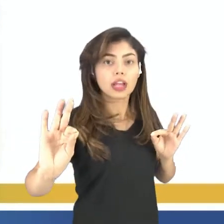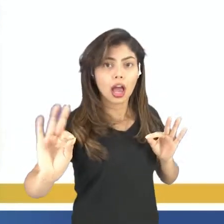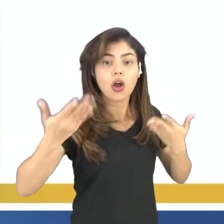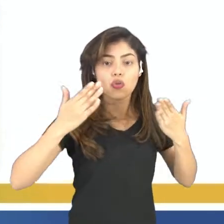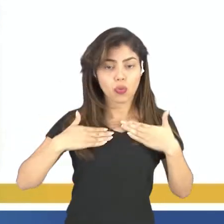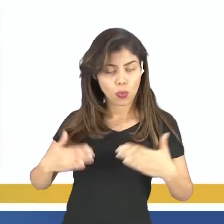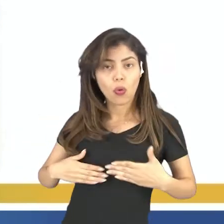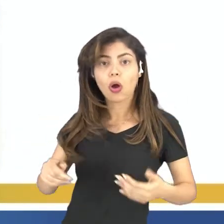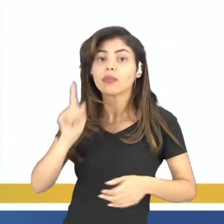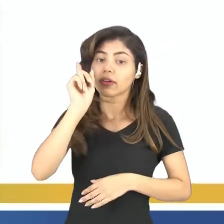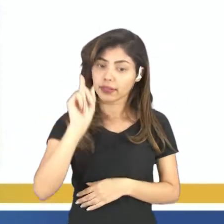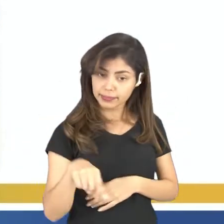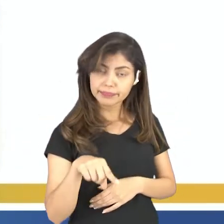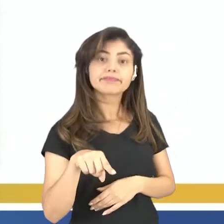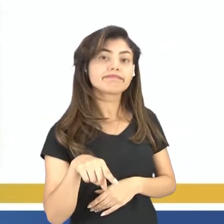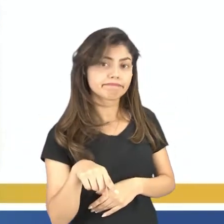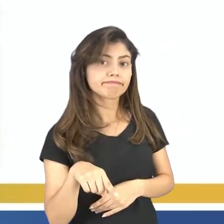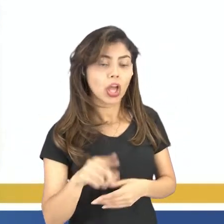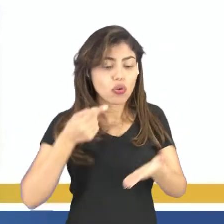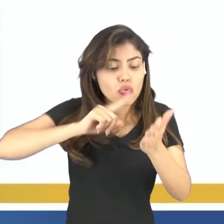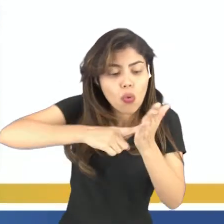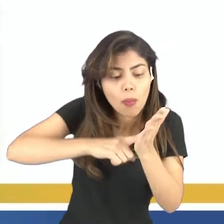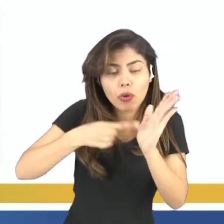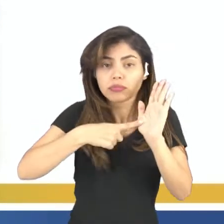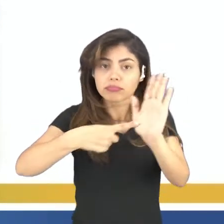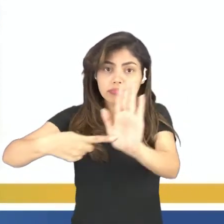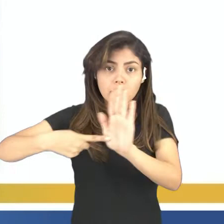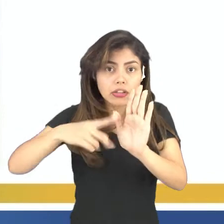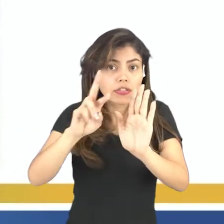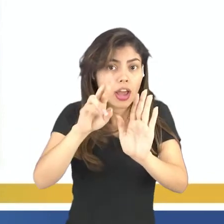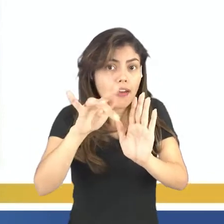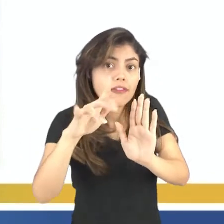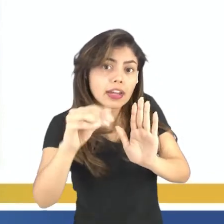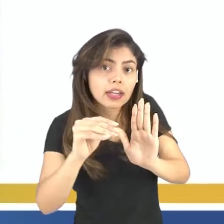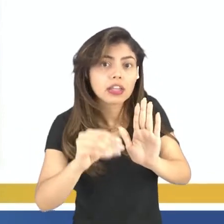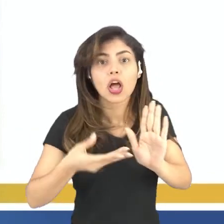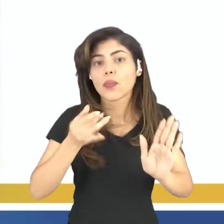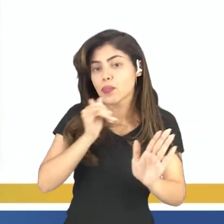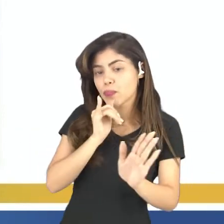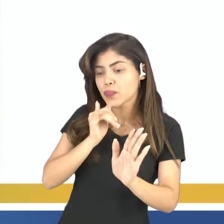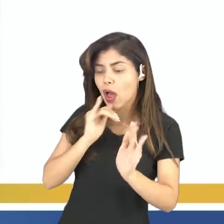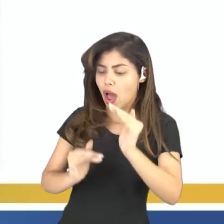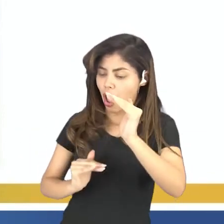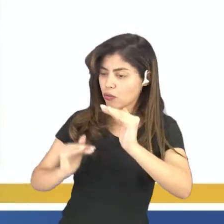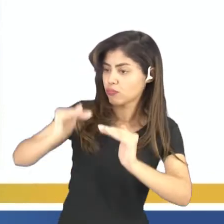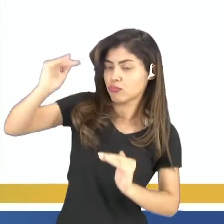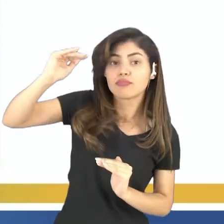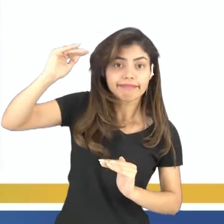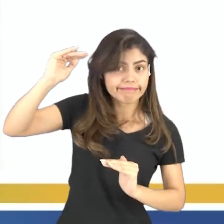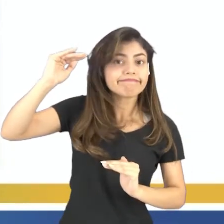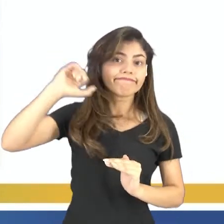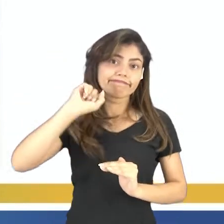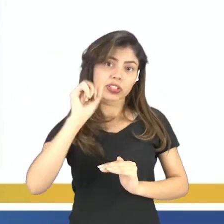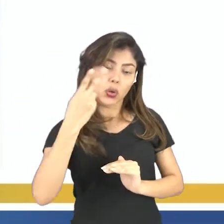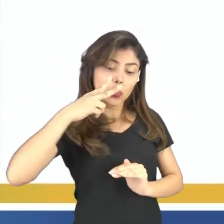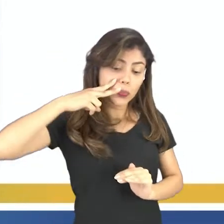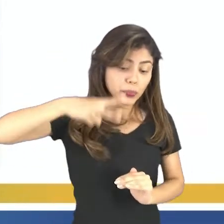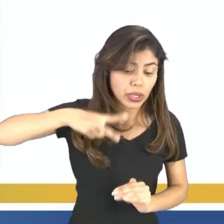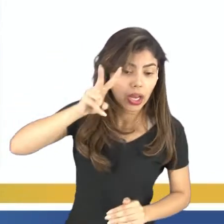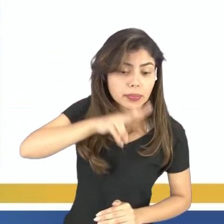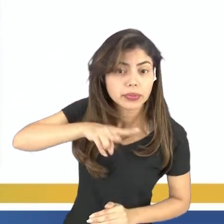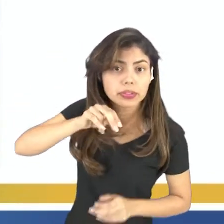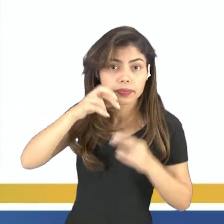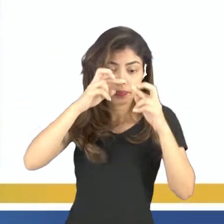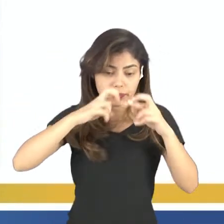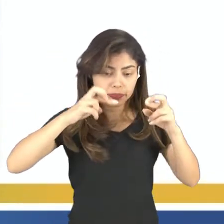ou gravítica resulta da interação dos corpos com a Terra e depende da massa e da distância em que esse